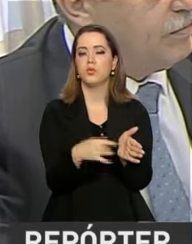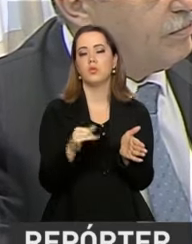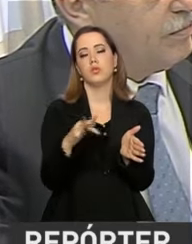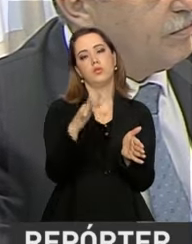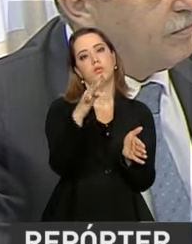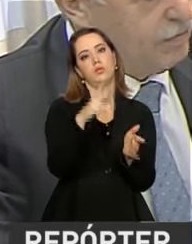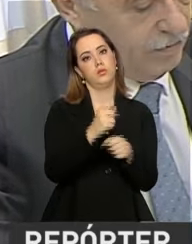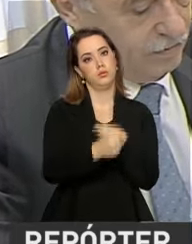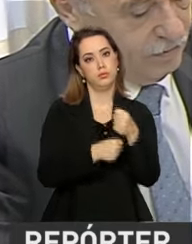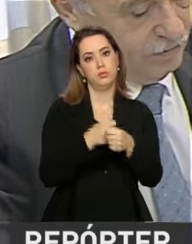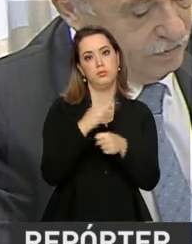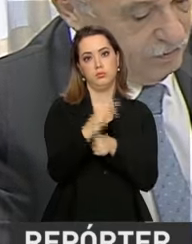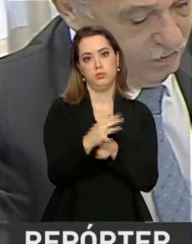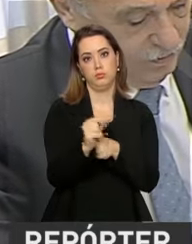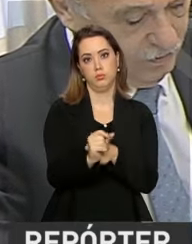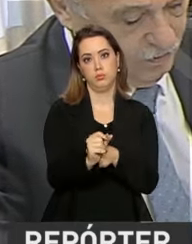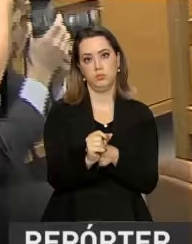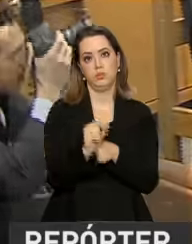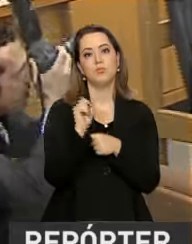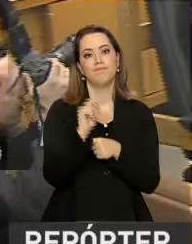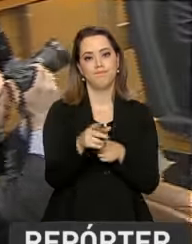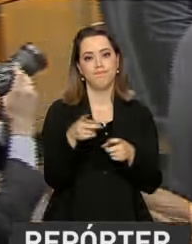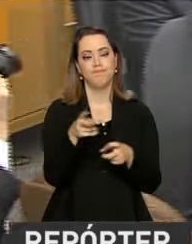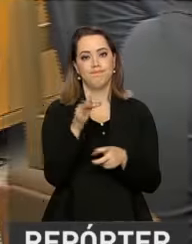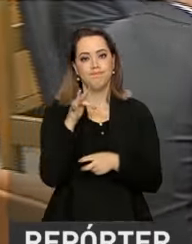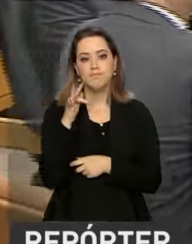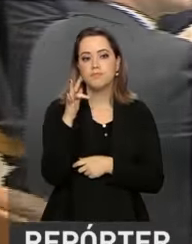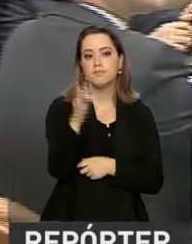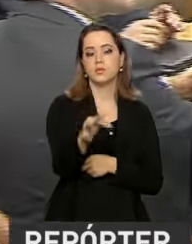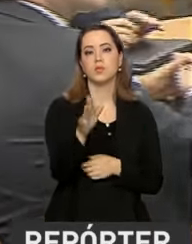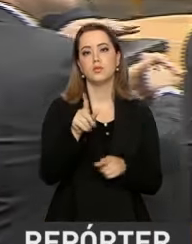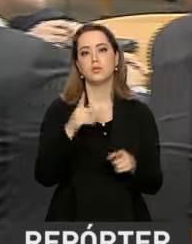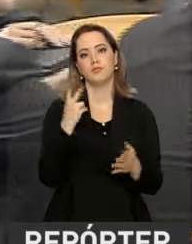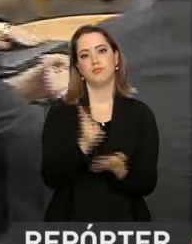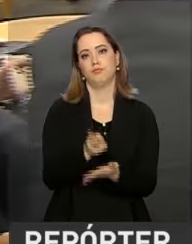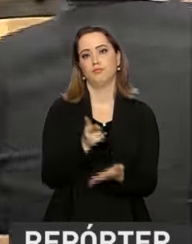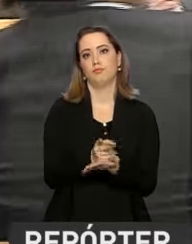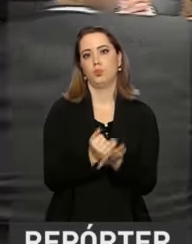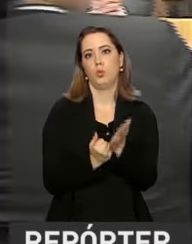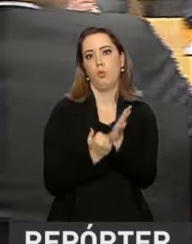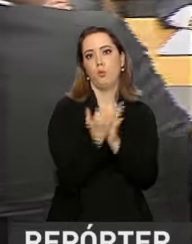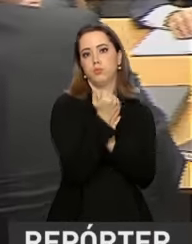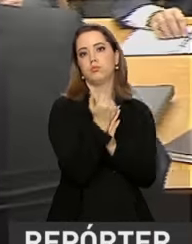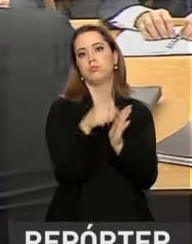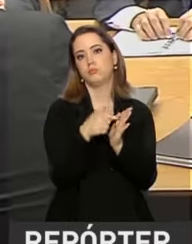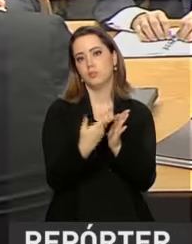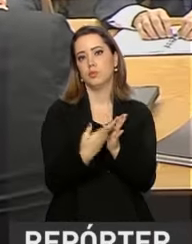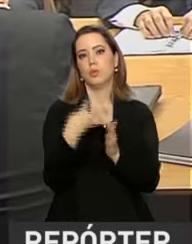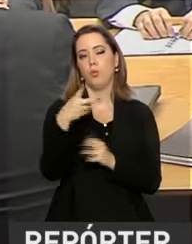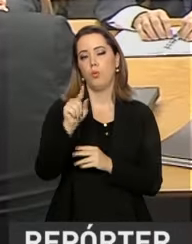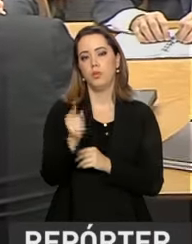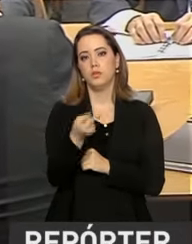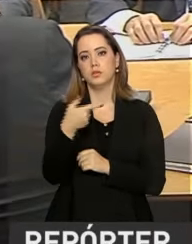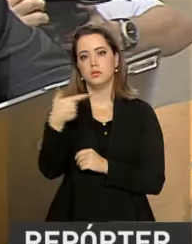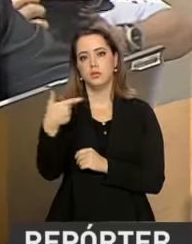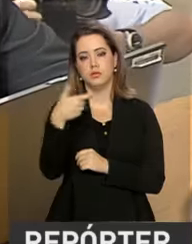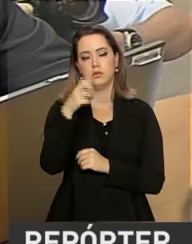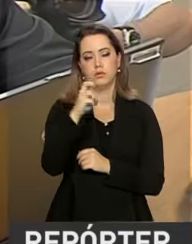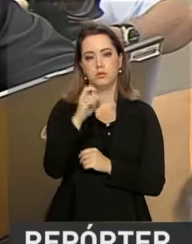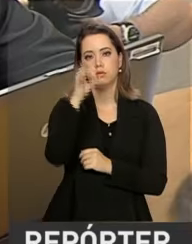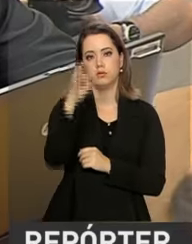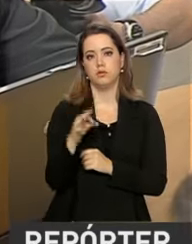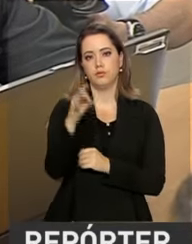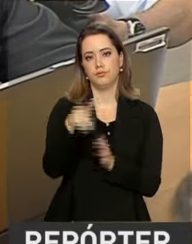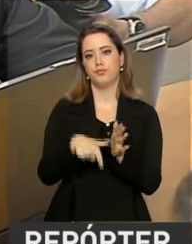para 2017, essa previsão ainda está acima do centro da meta de 4,5%. O